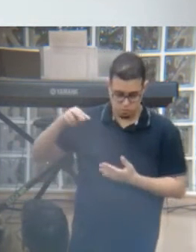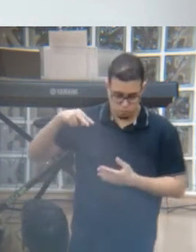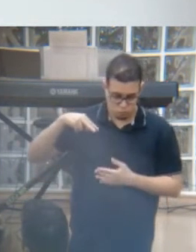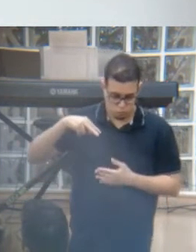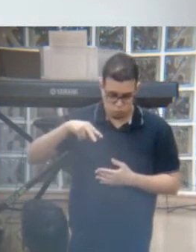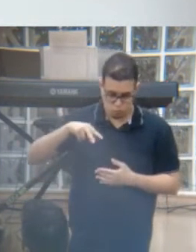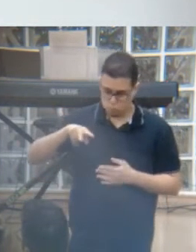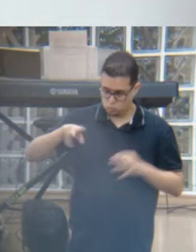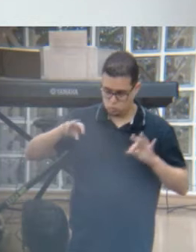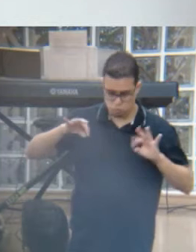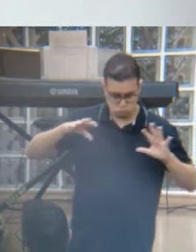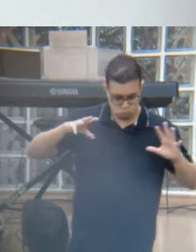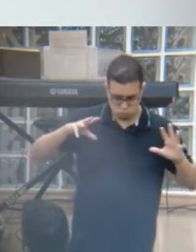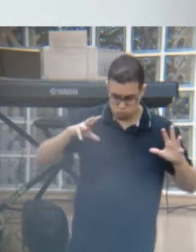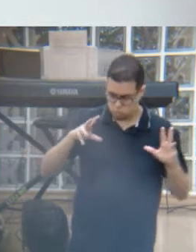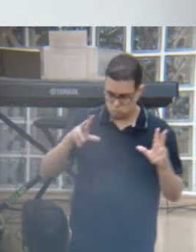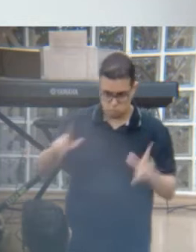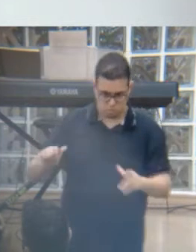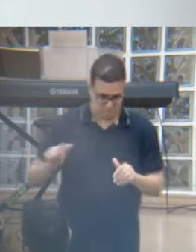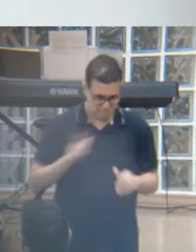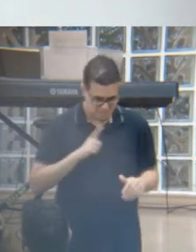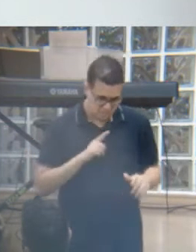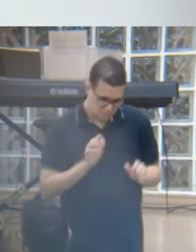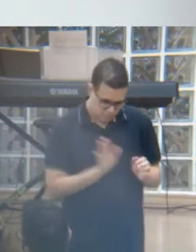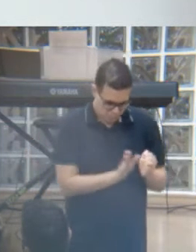Nada passa desapercebido aos seus olhos.